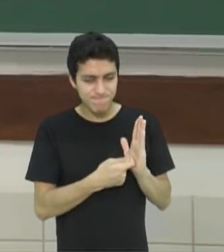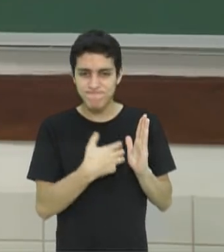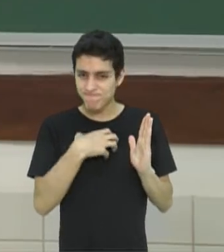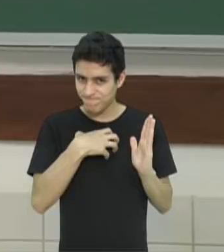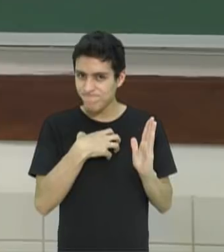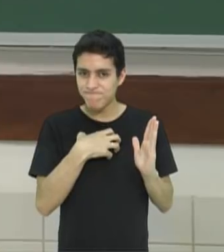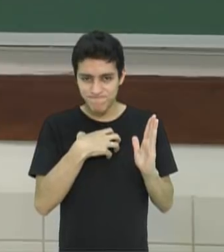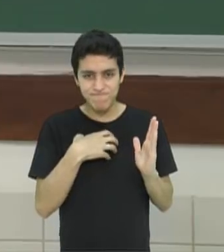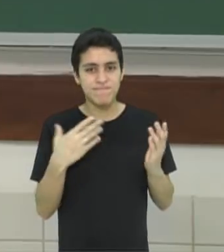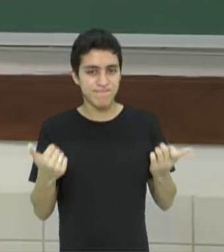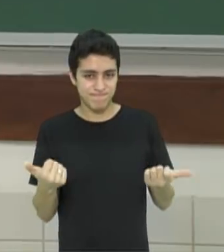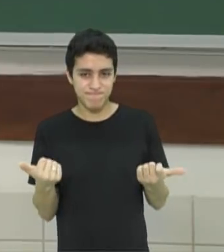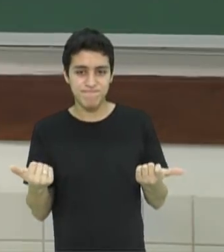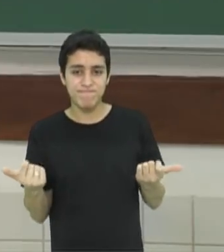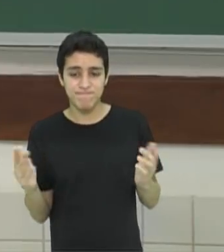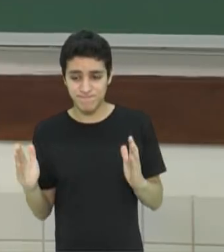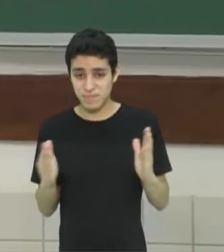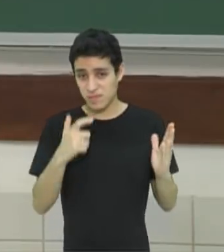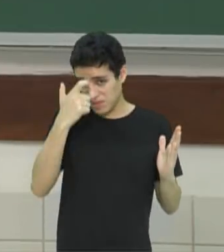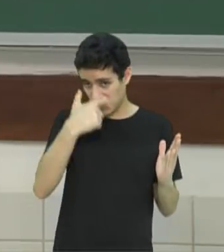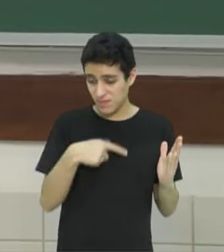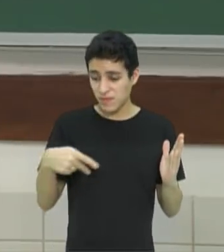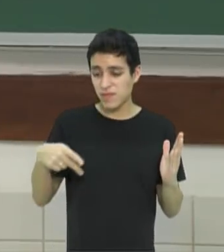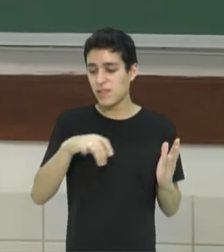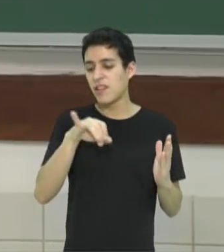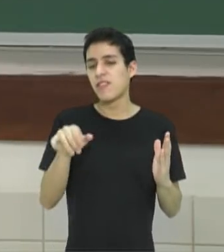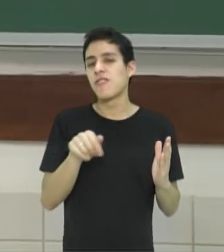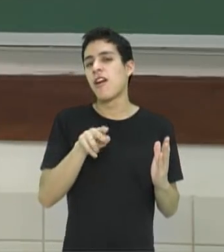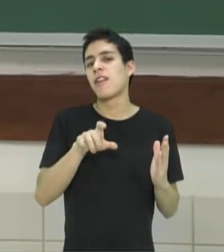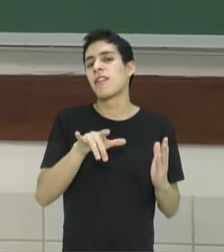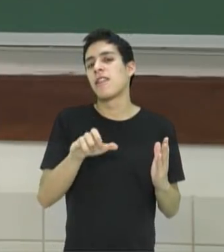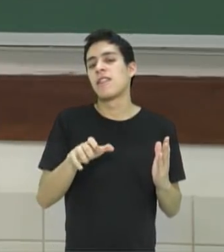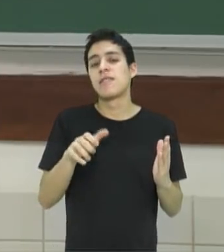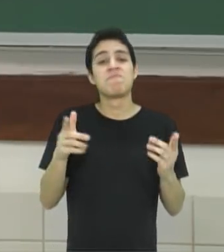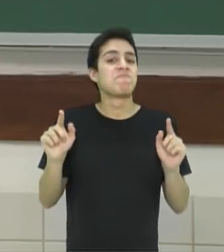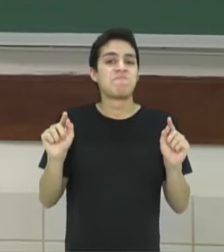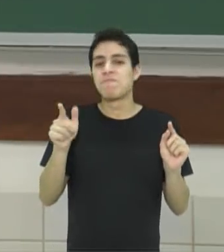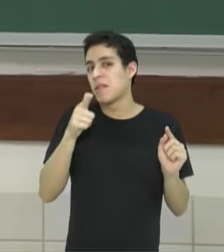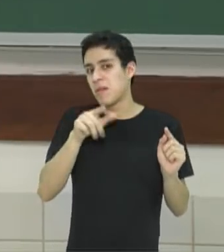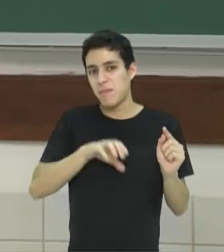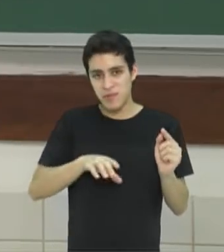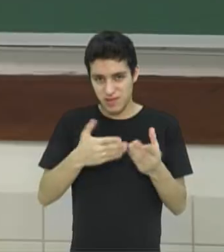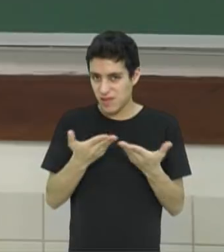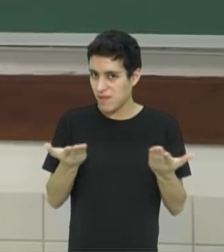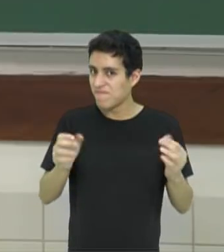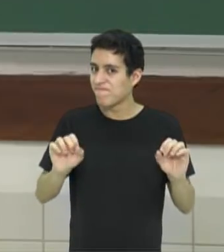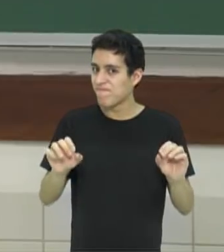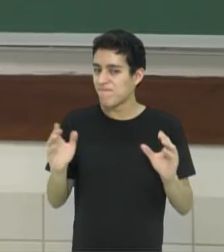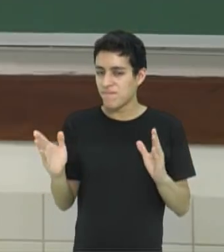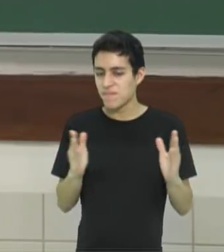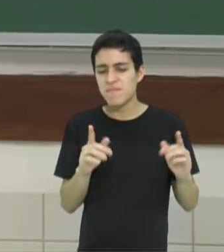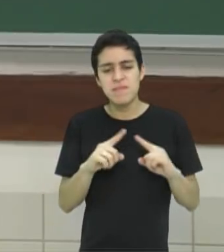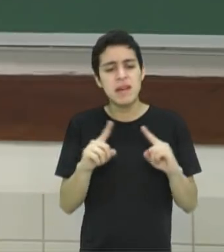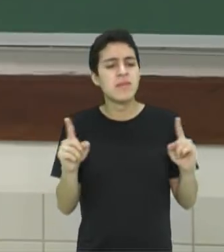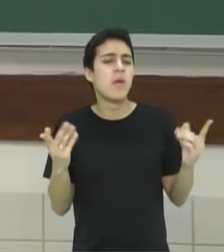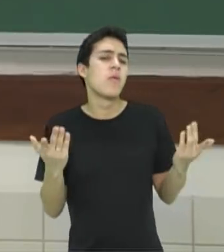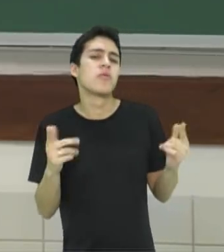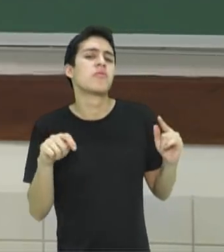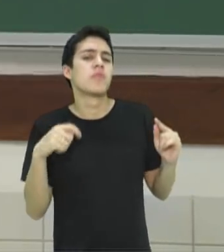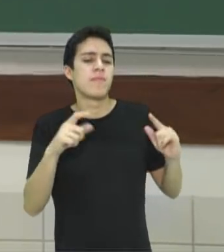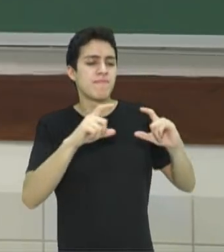crônica. Eu sou a professora Jaqueline, essa é a nossa aula de língua portuguesa. Nós vamos hoje falar sobre a